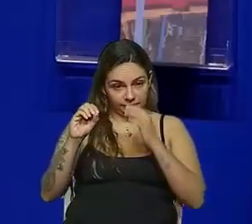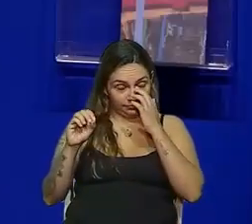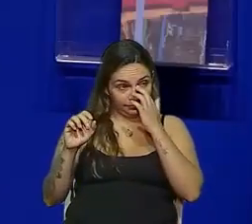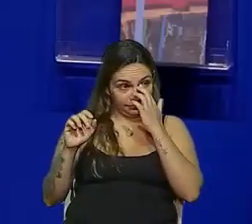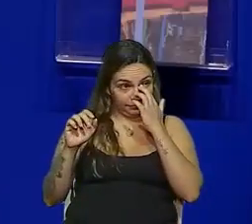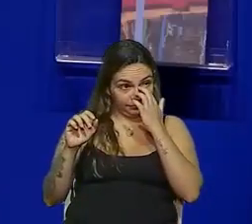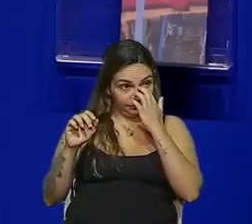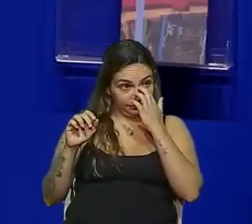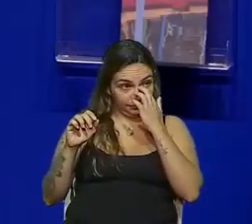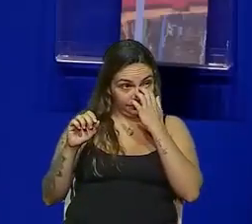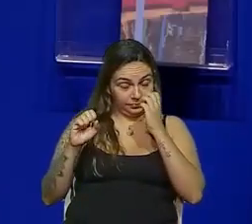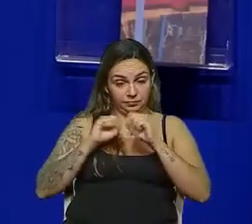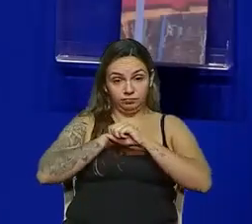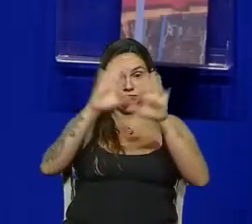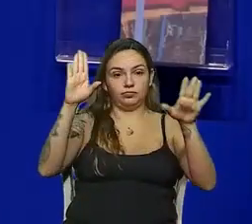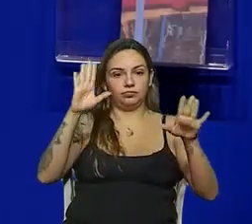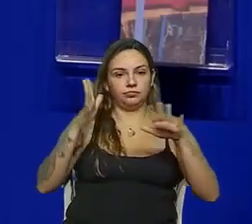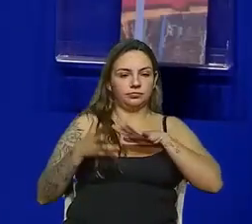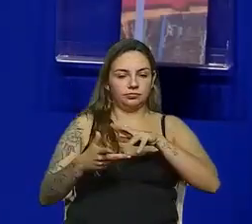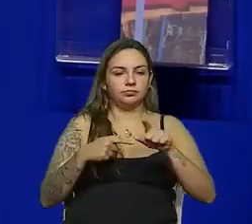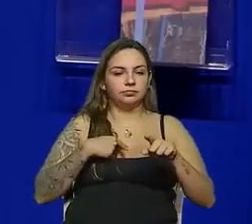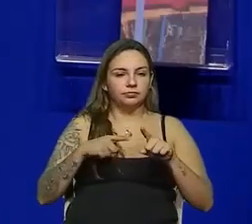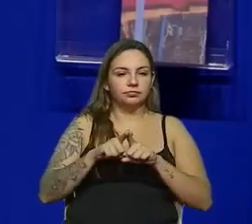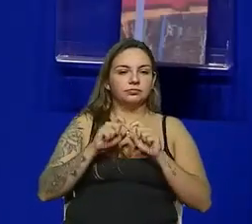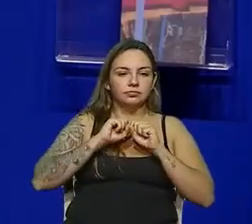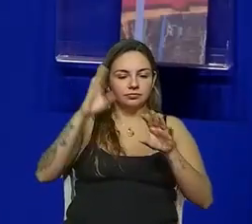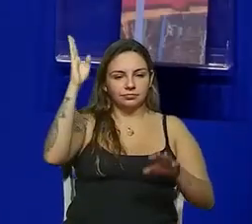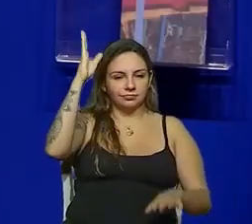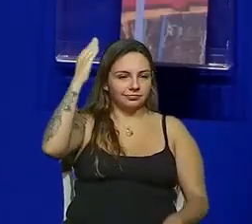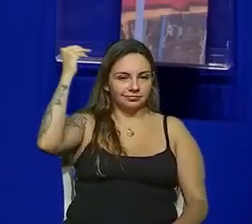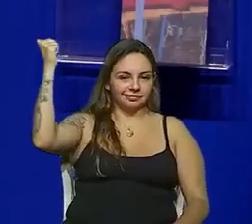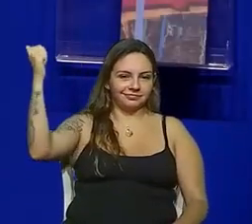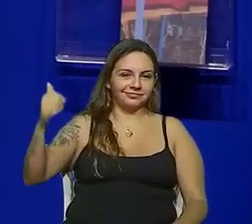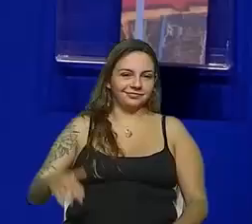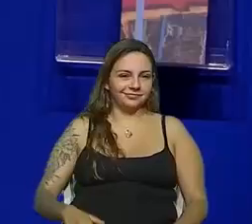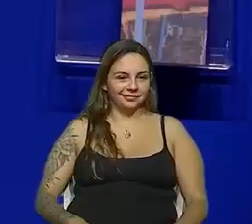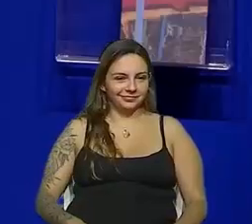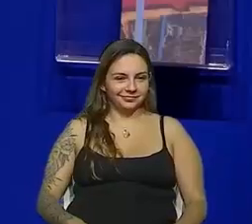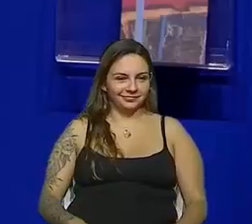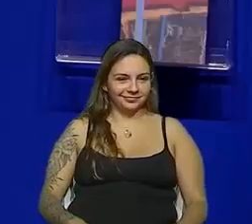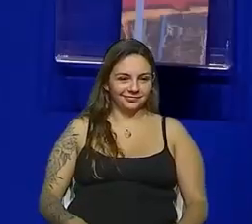que explodiu no mundo. Eu falei, vou explodir no mundo também.